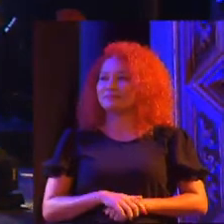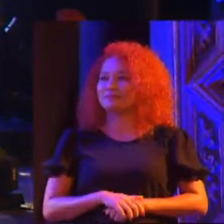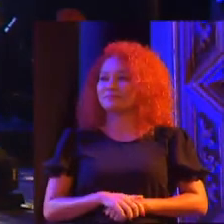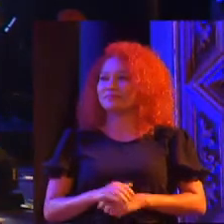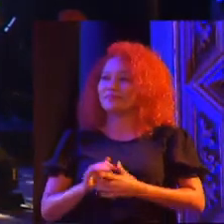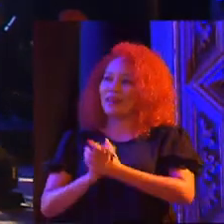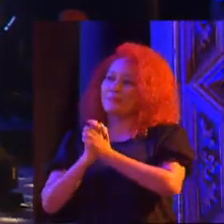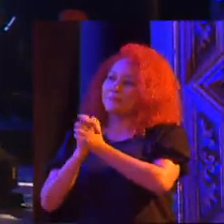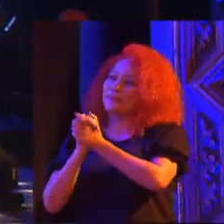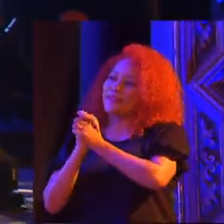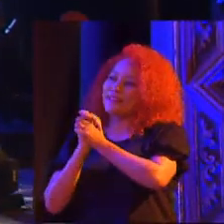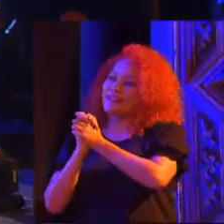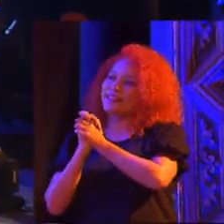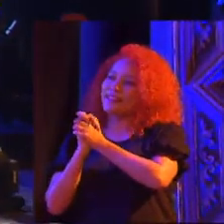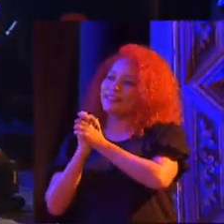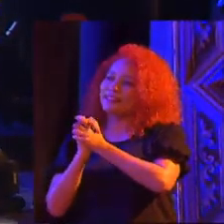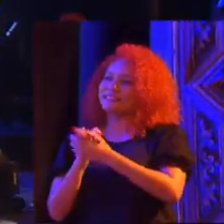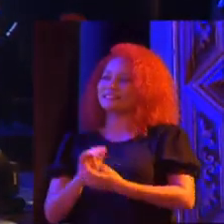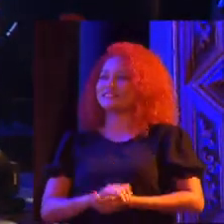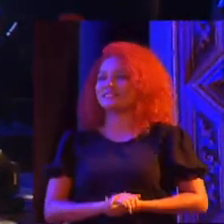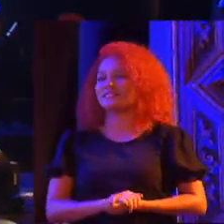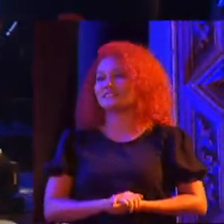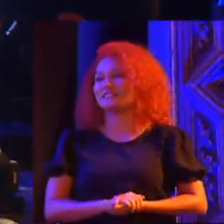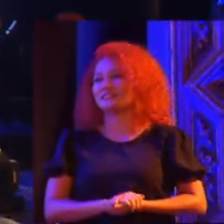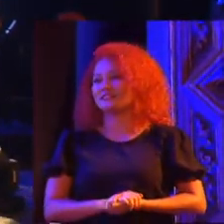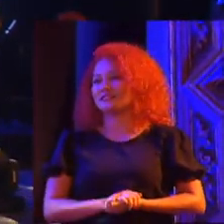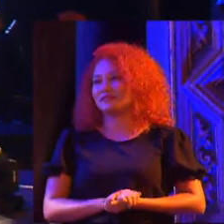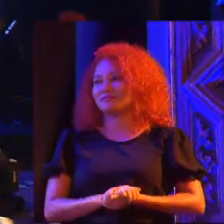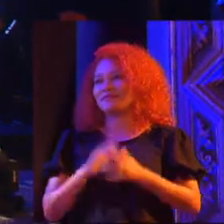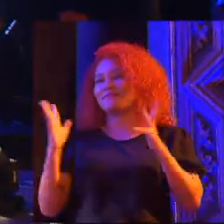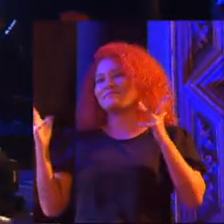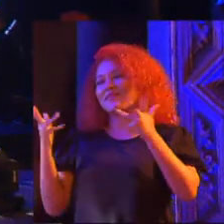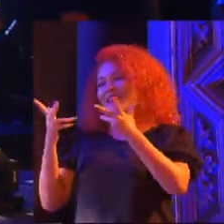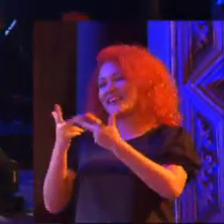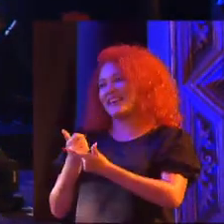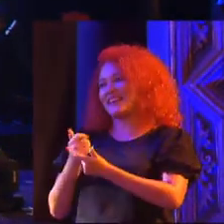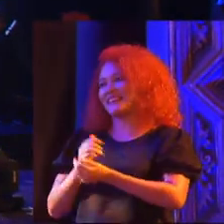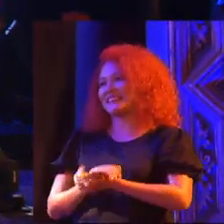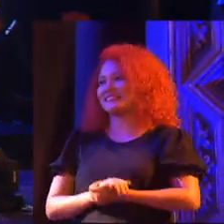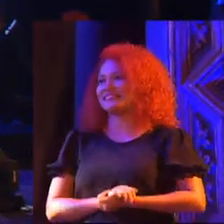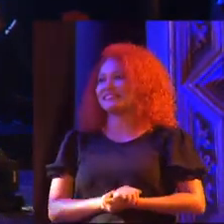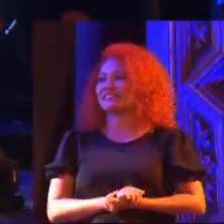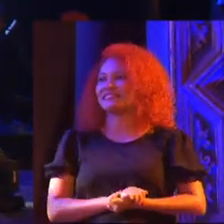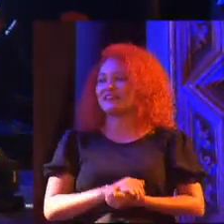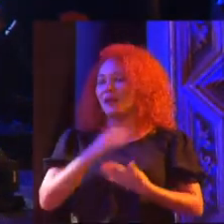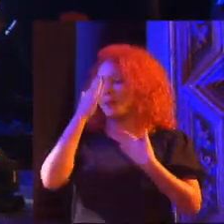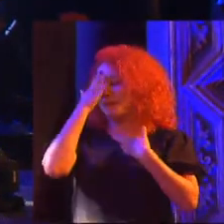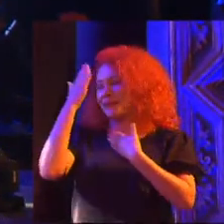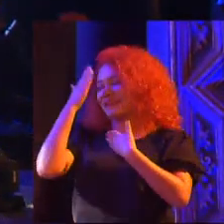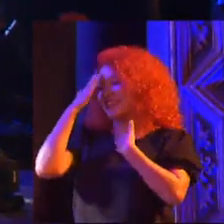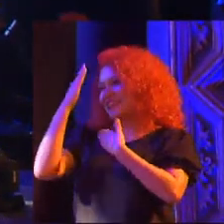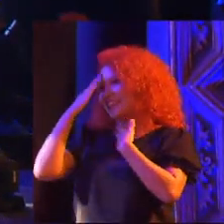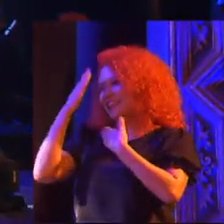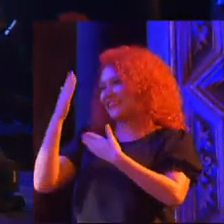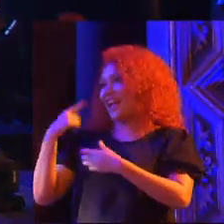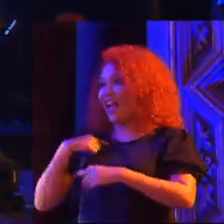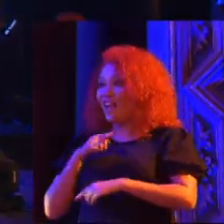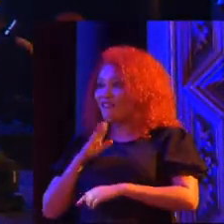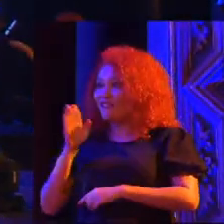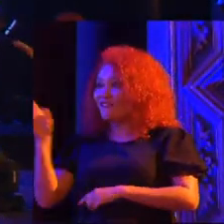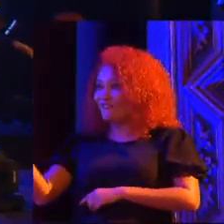Parabéns, aceita, parabéns, aceita. Maravilhosos. Obrigado. Obrigado, Keila. Obrigado, Valéria. Ai, eu vou lá, viu,